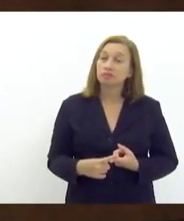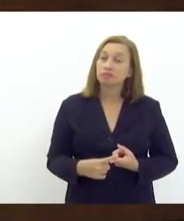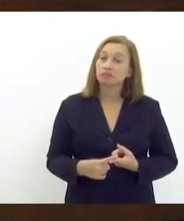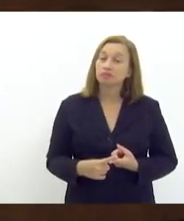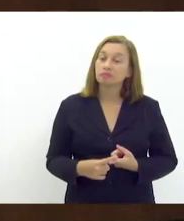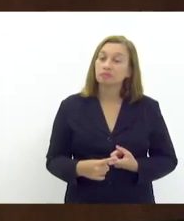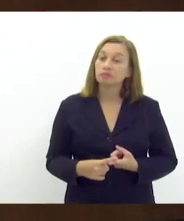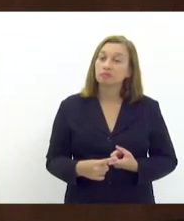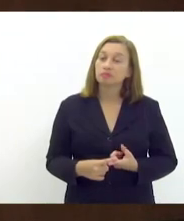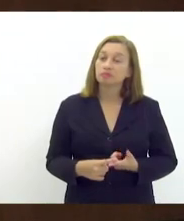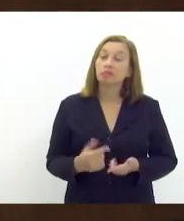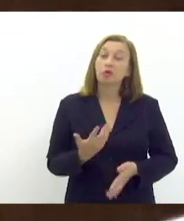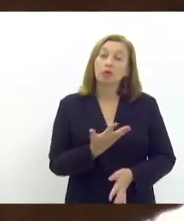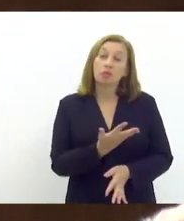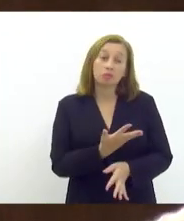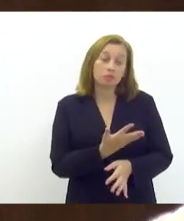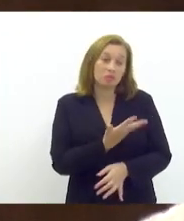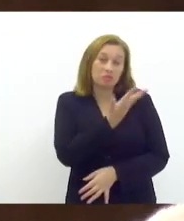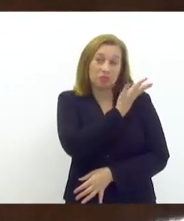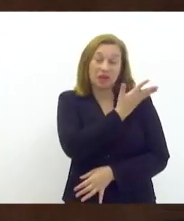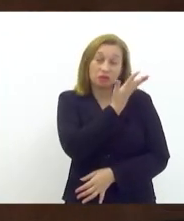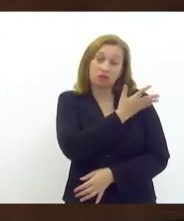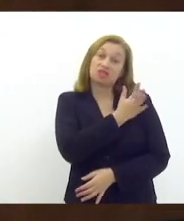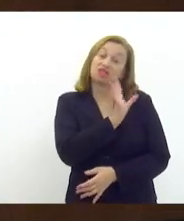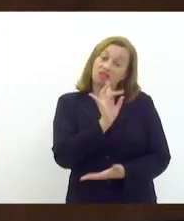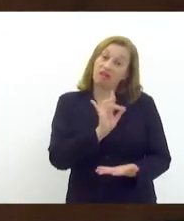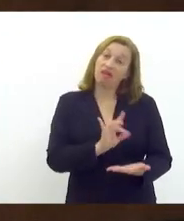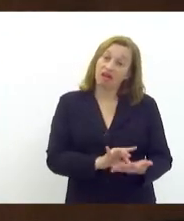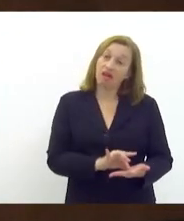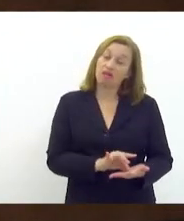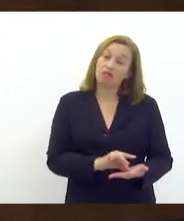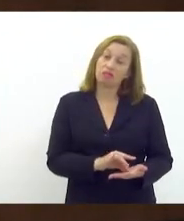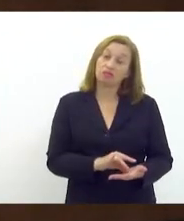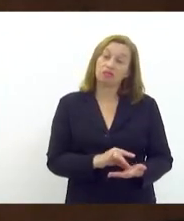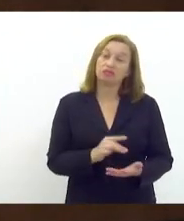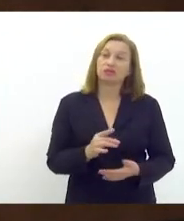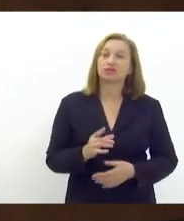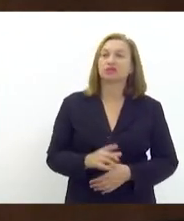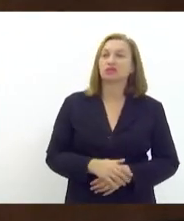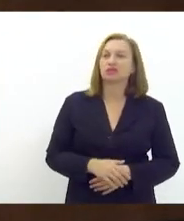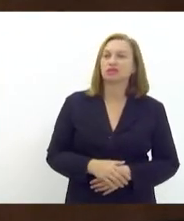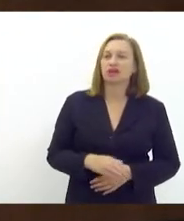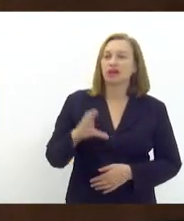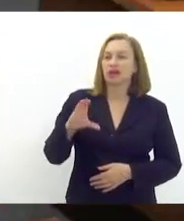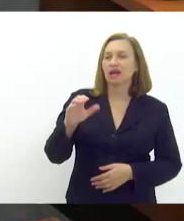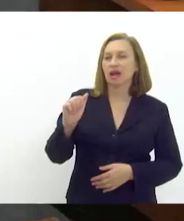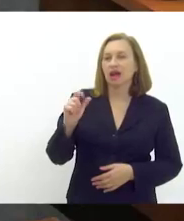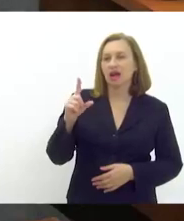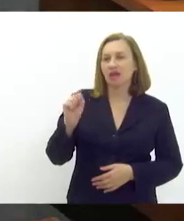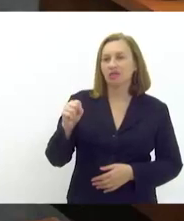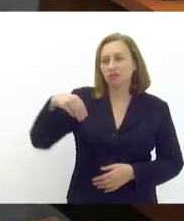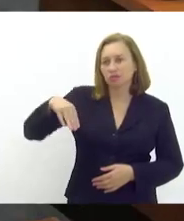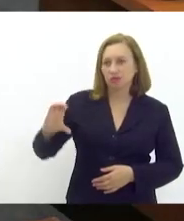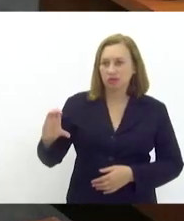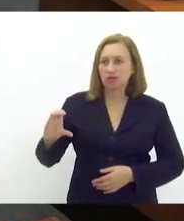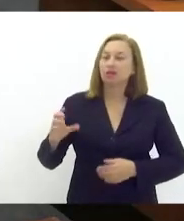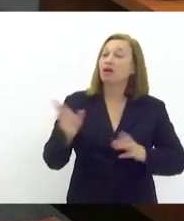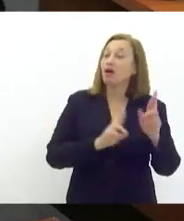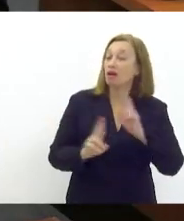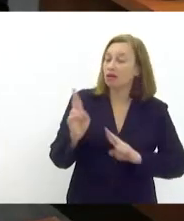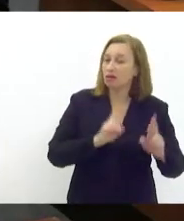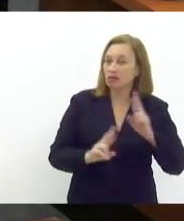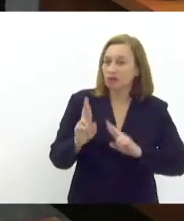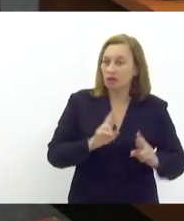o que trouxe aqui o materialista dialético Carlos Mickey em relação